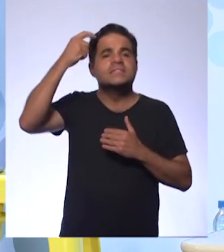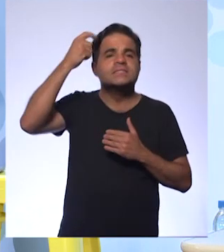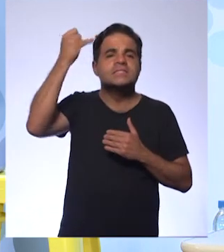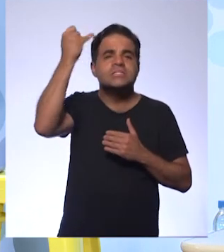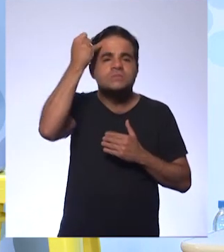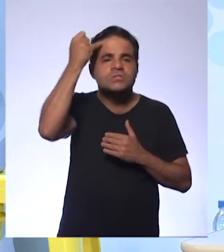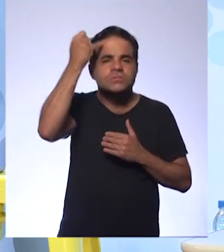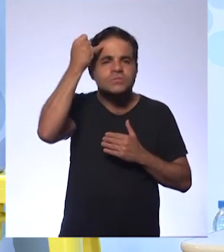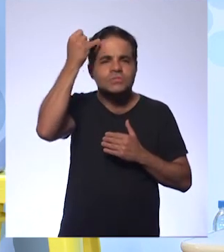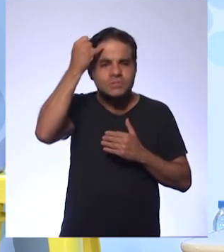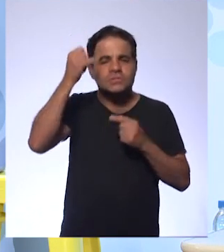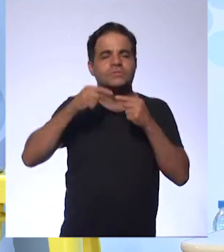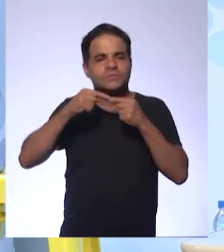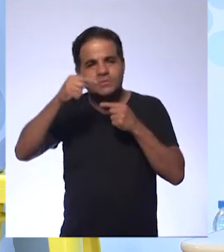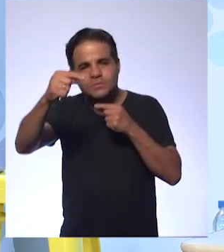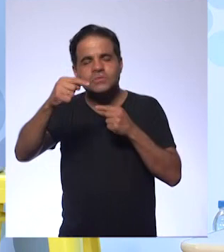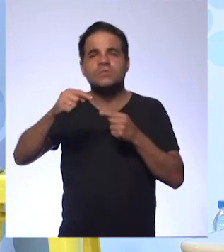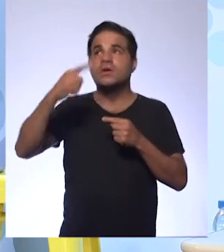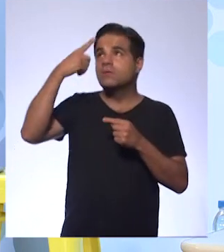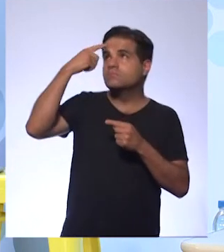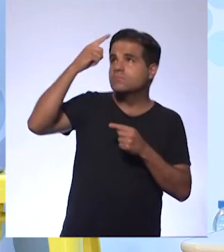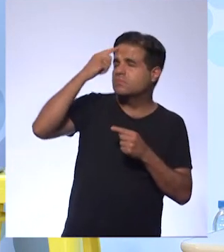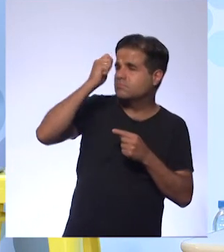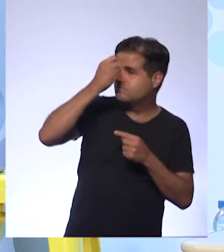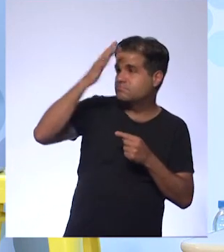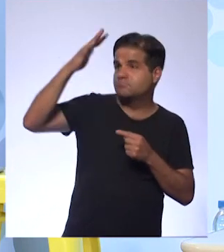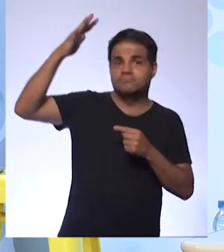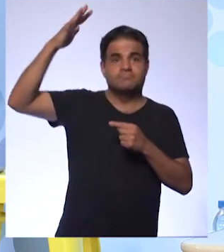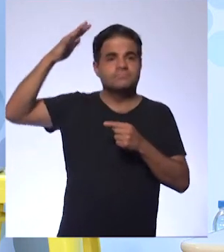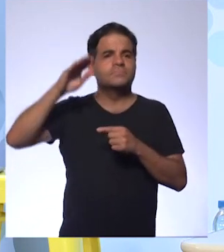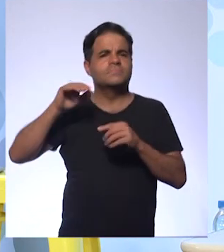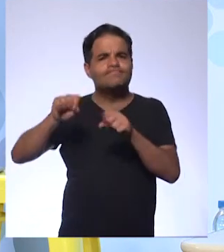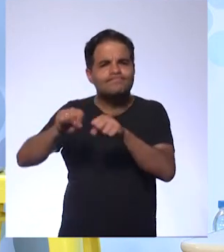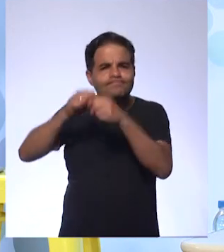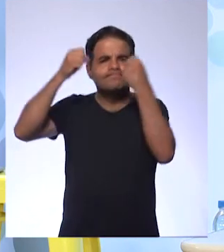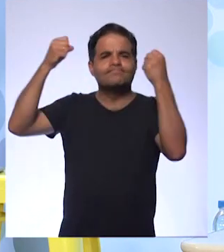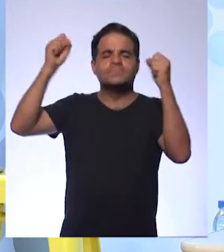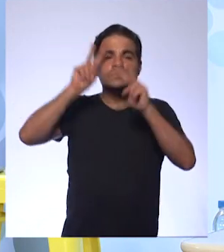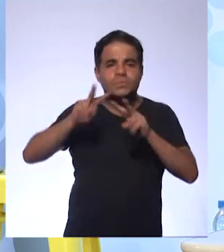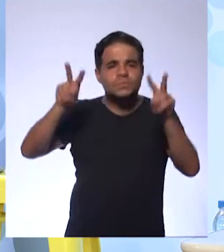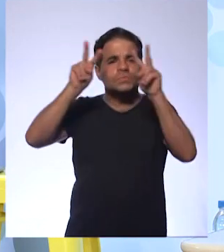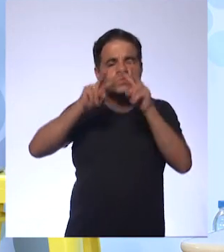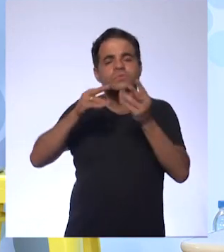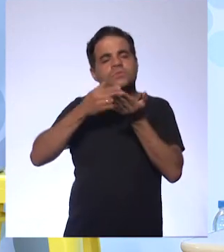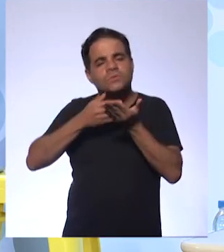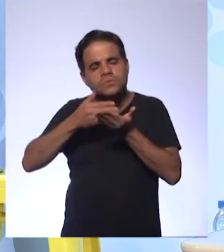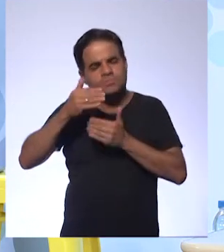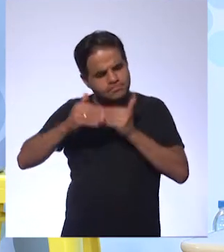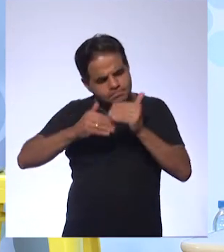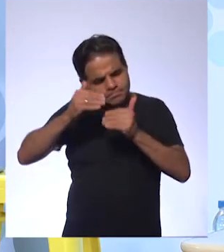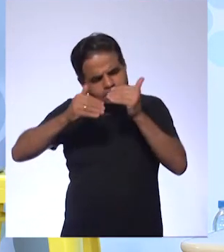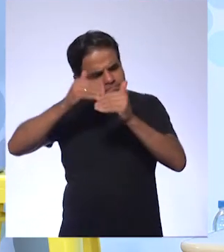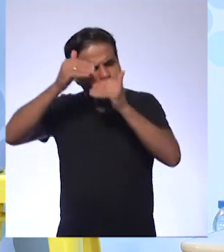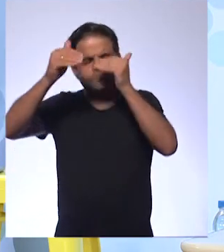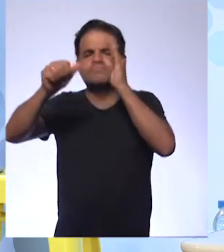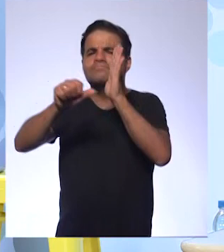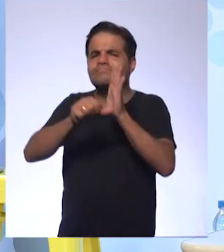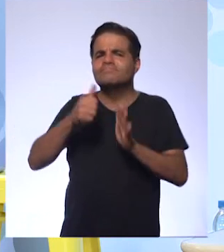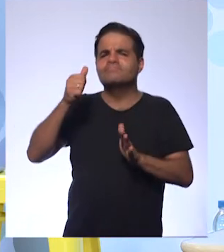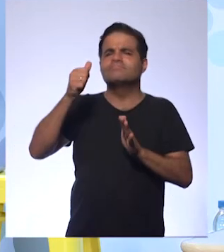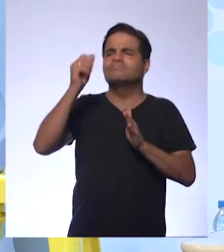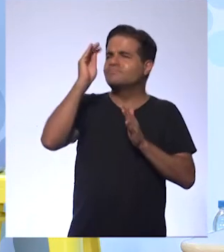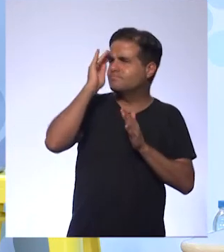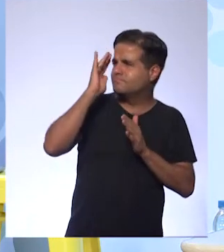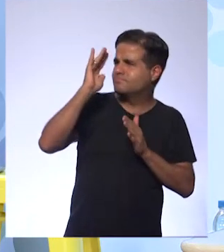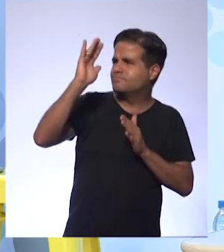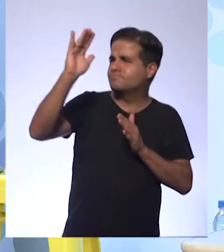Já o iluminismo visava romper com essa visão, né? E ele começa a se desenvolver, as primeiras teorias